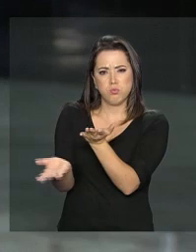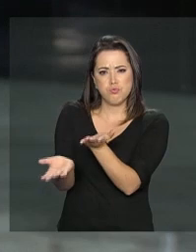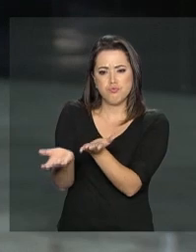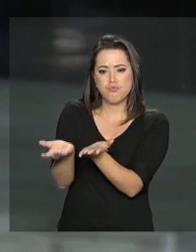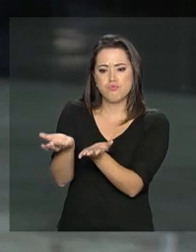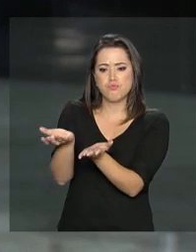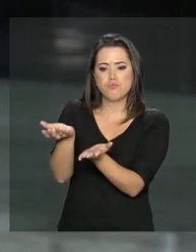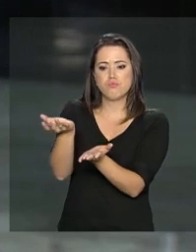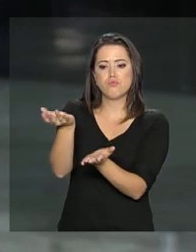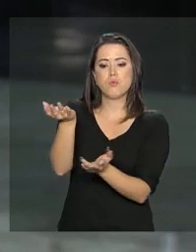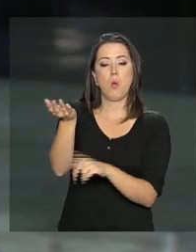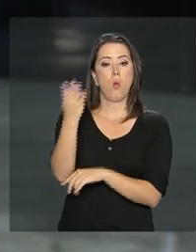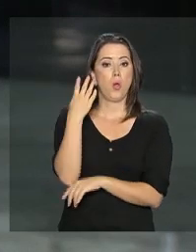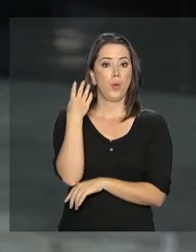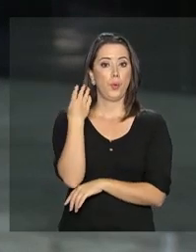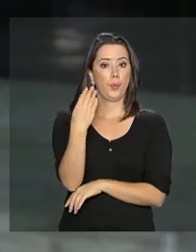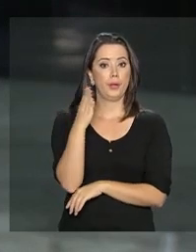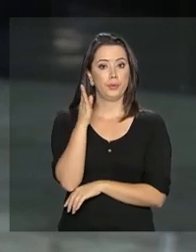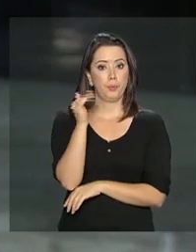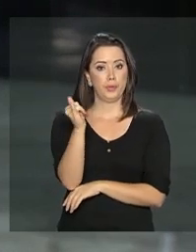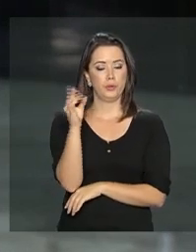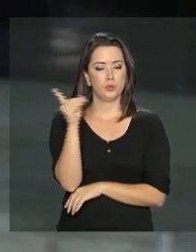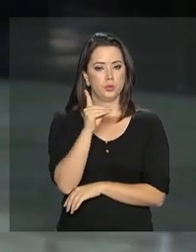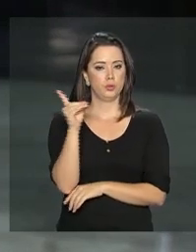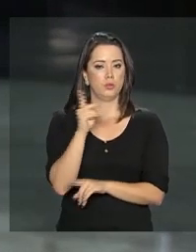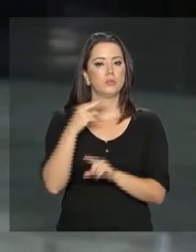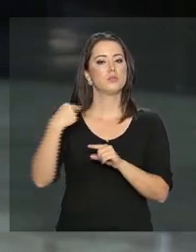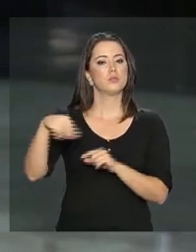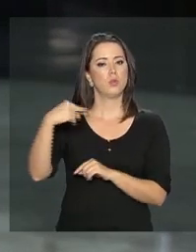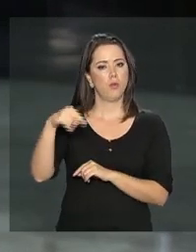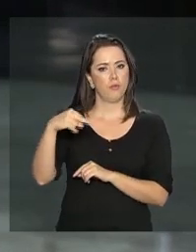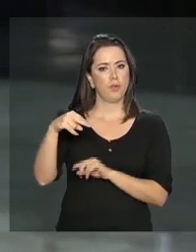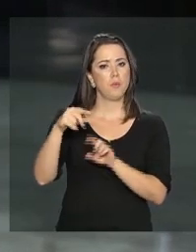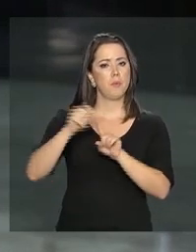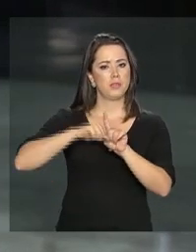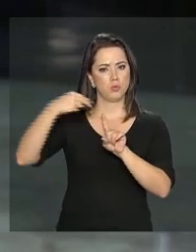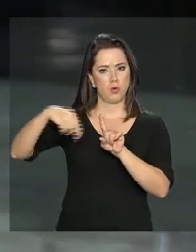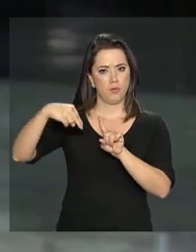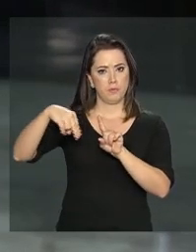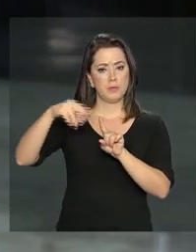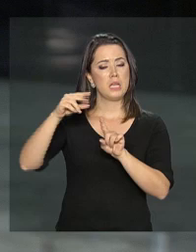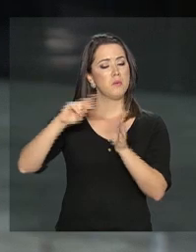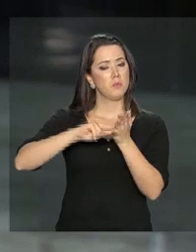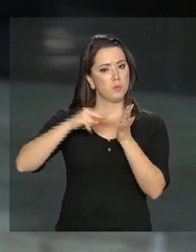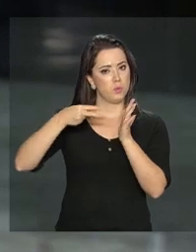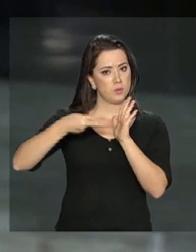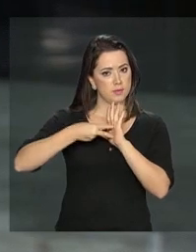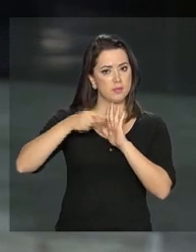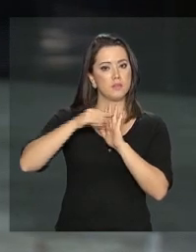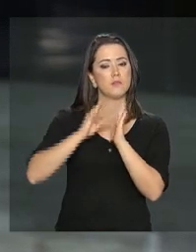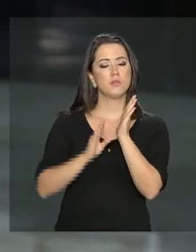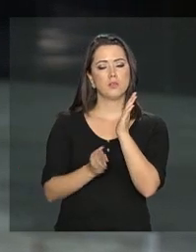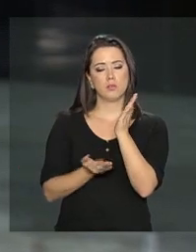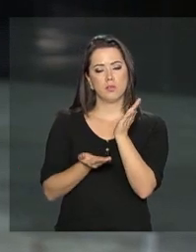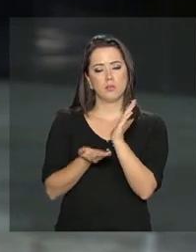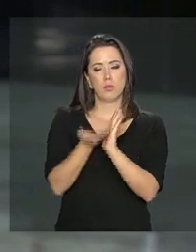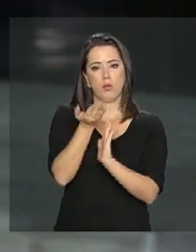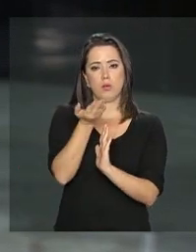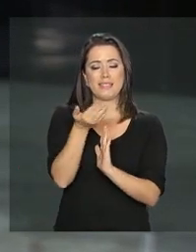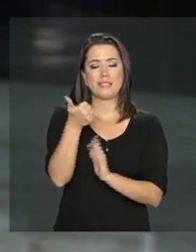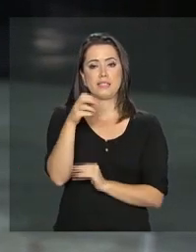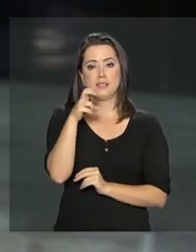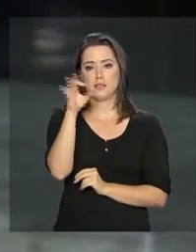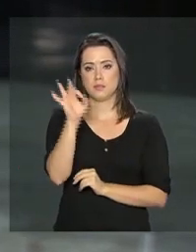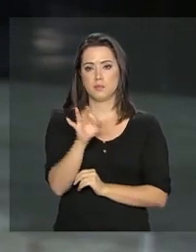4 bilhões de dólares em novembro o resultado é 15 por cento superior ao registrado no mesmo período do ano